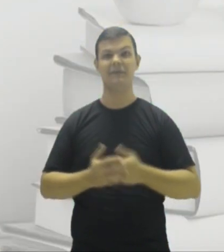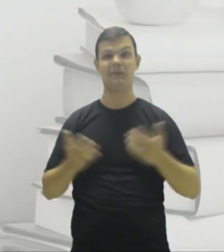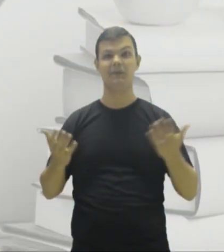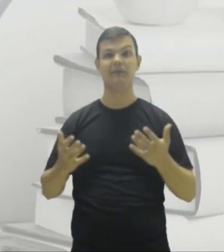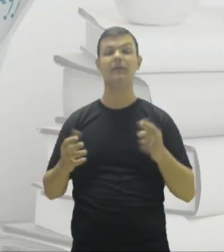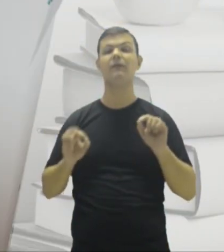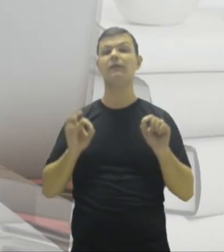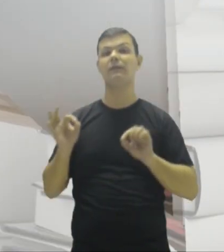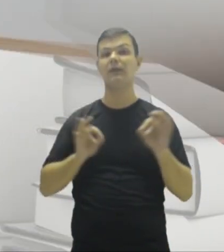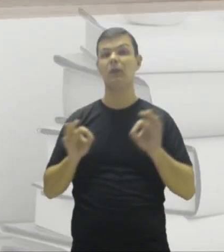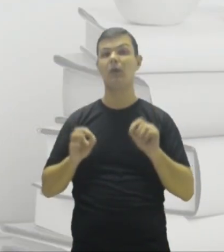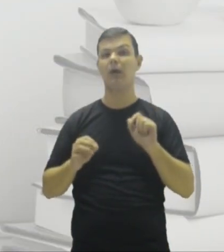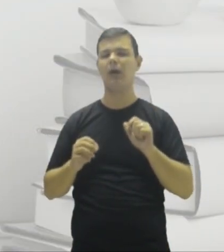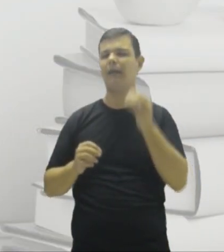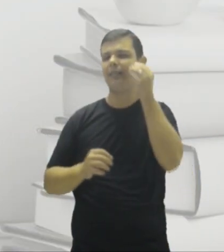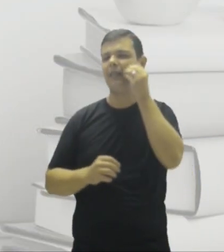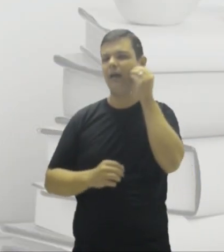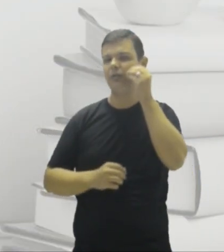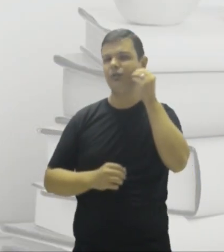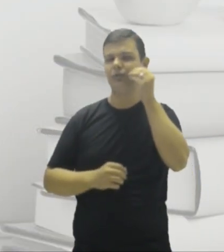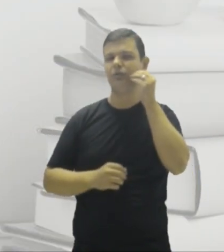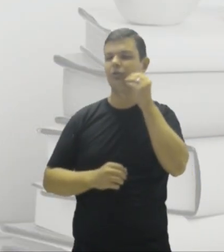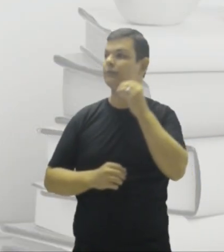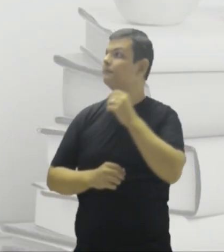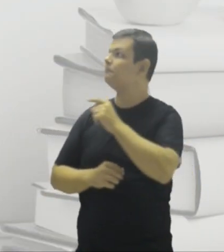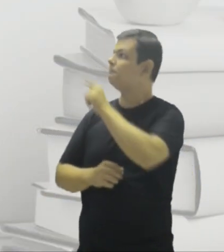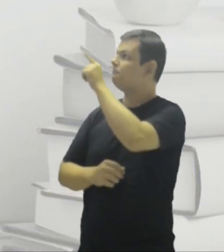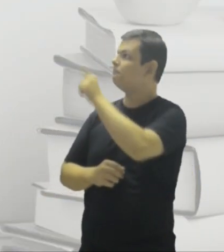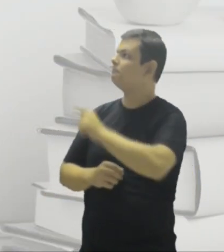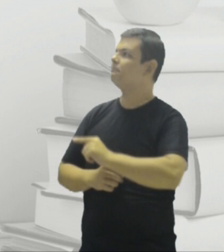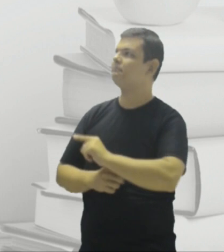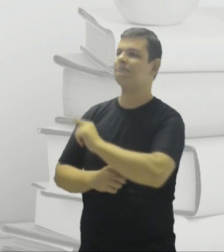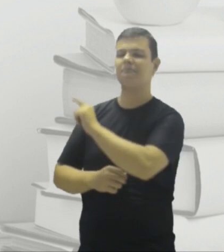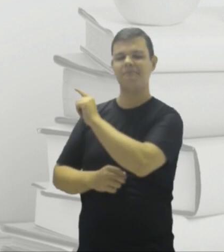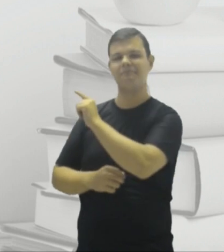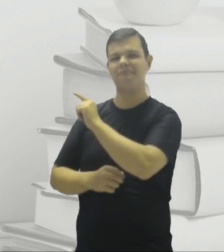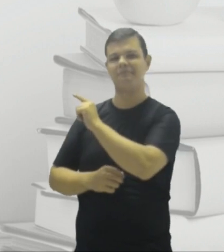Nós vamos fazer agora um ecoteste. Está aqui na tela para vocês.